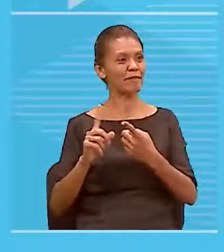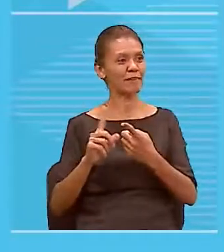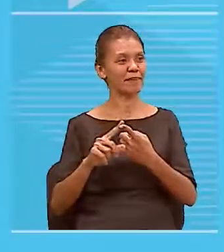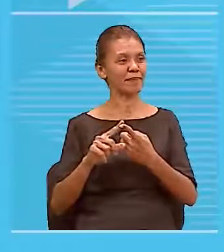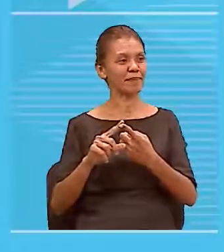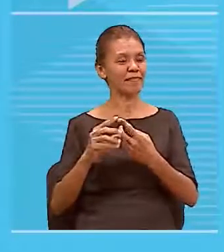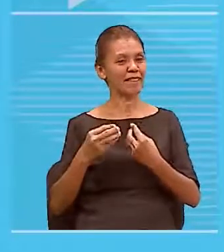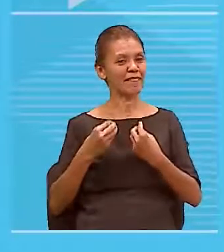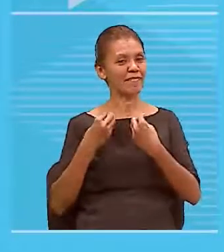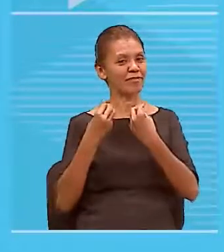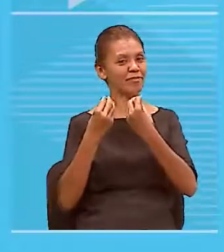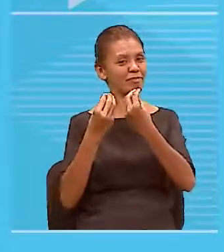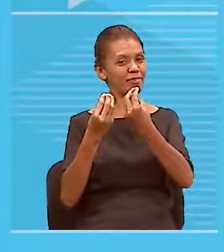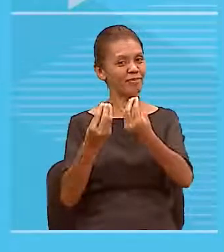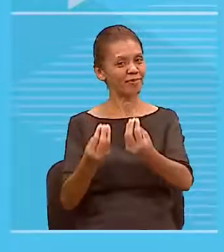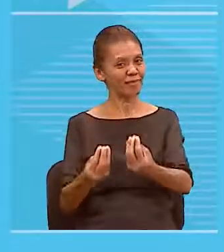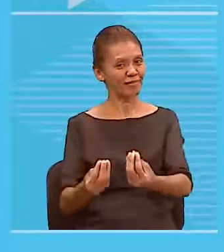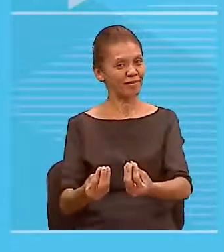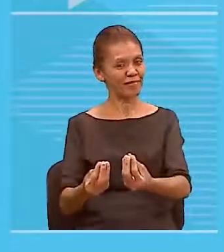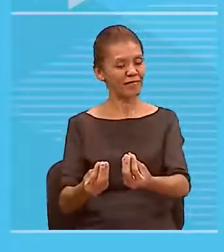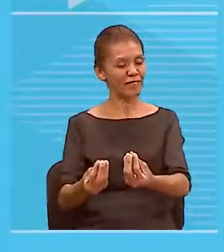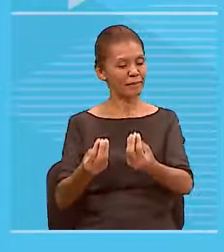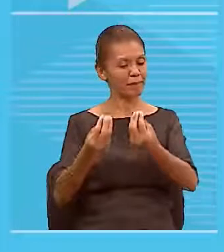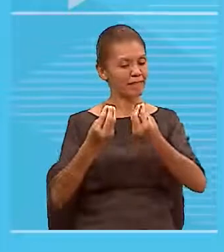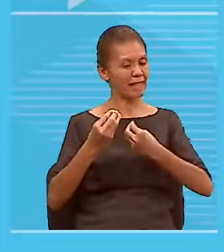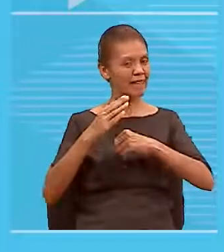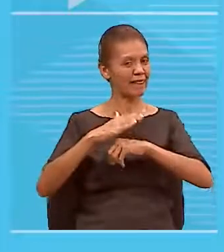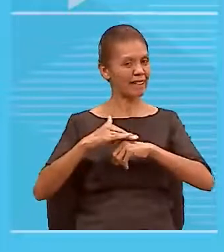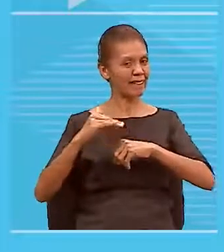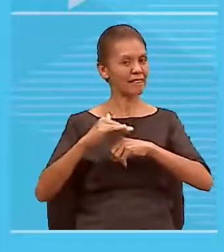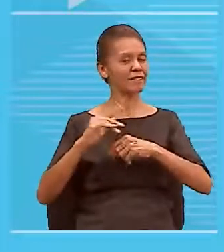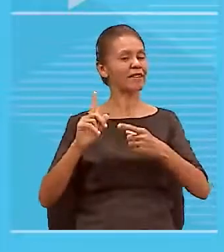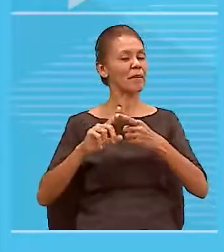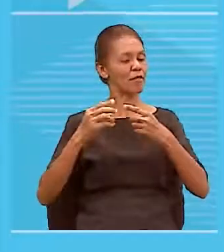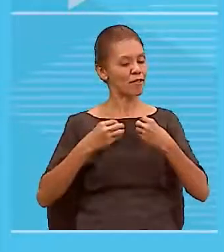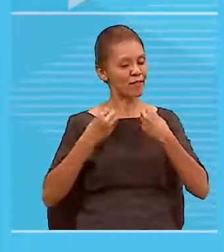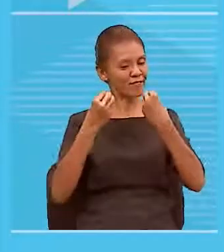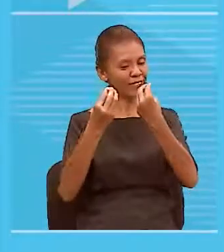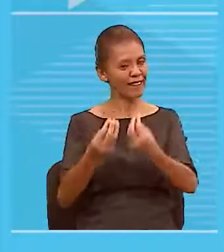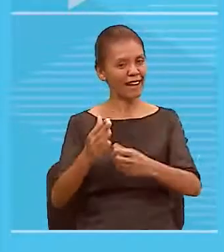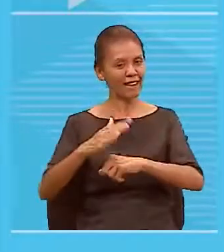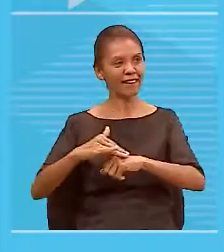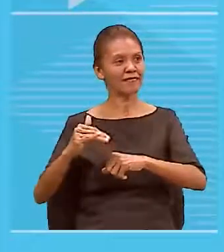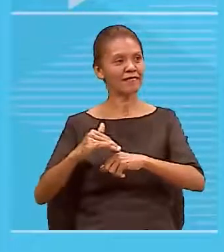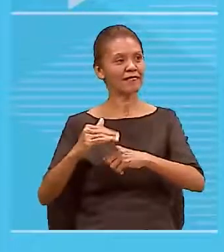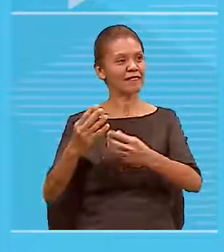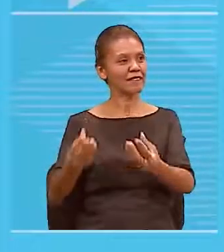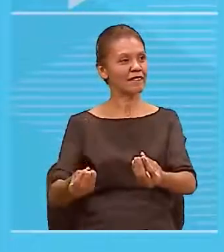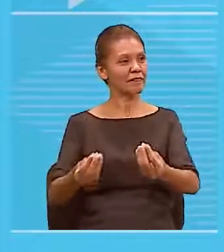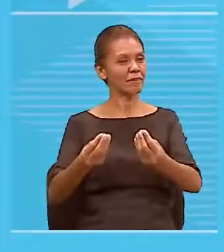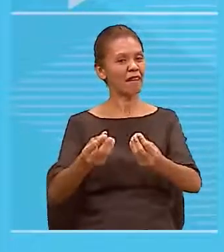dá carinho receber a carinho você me dá palavrões